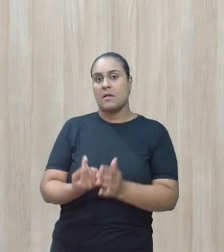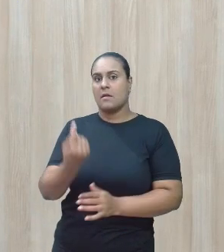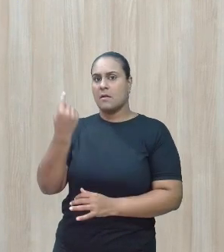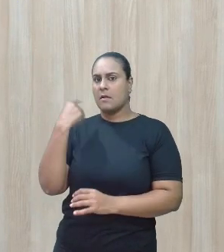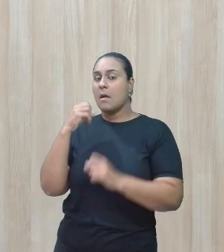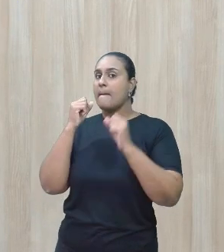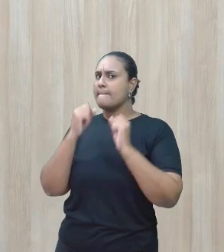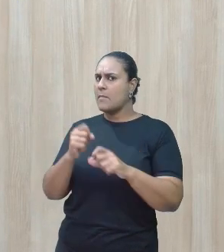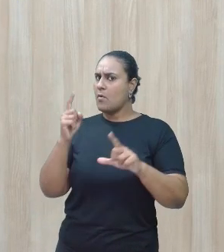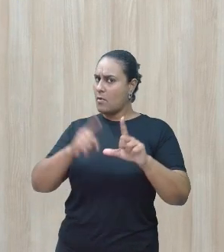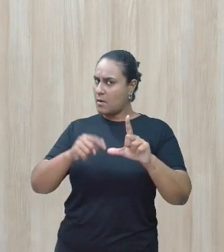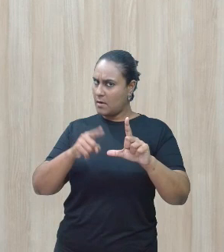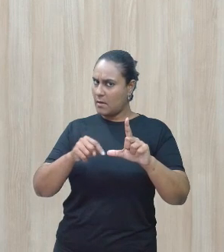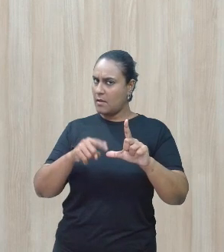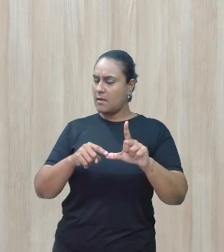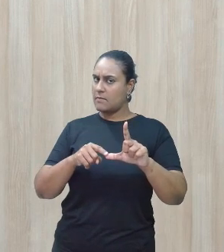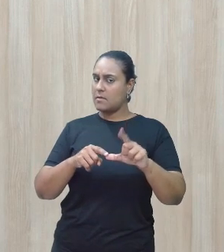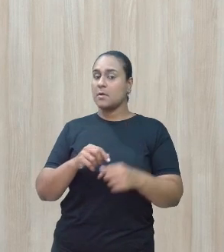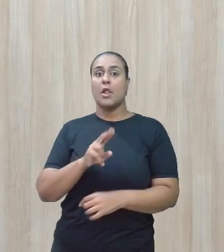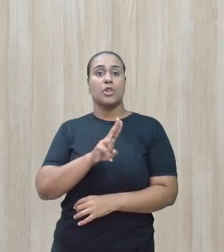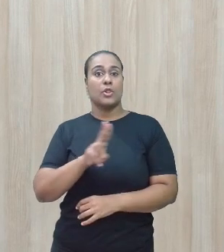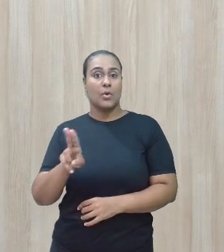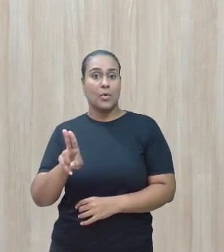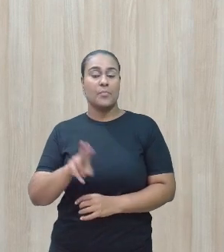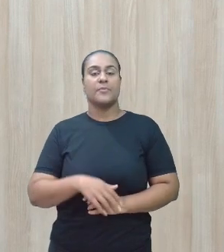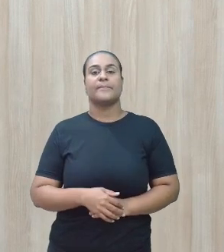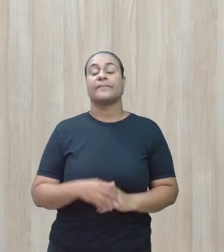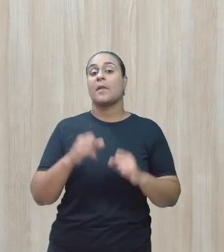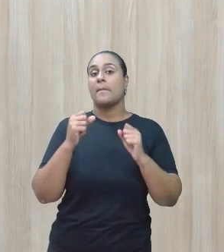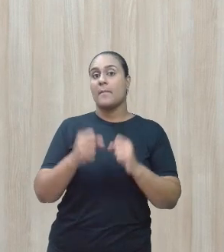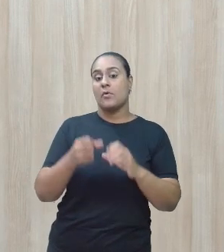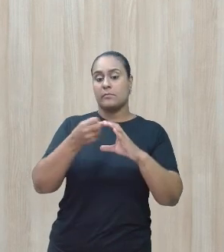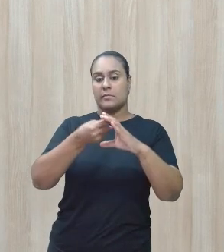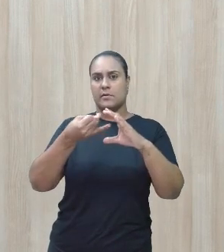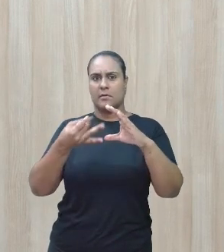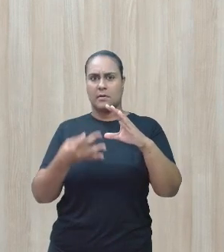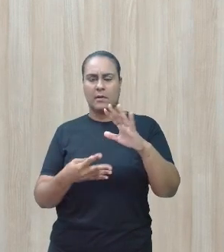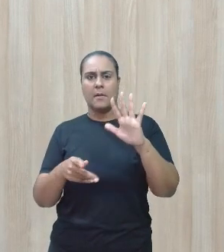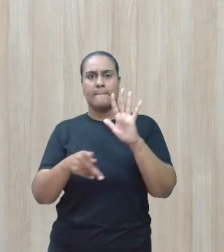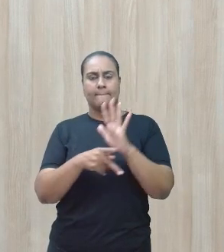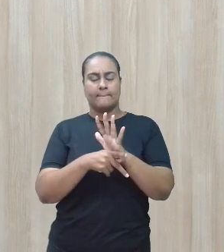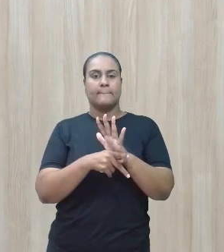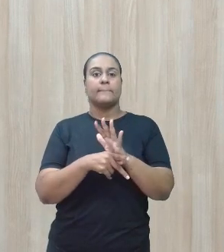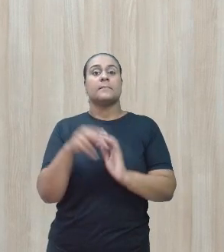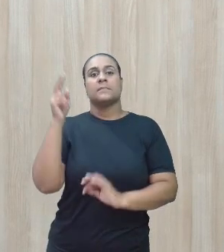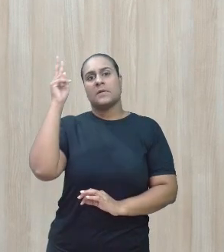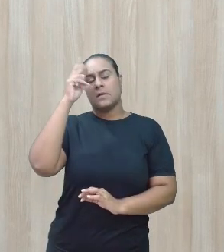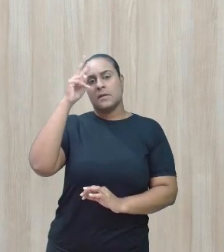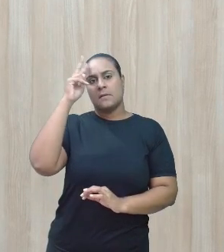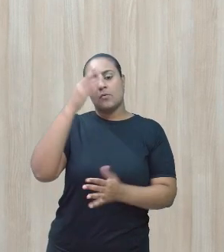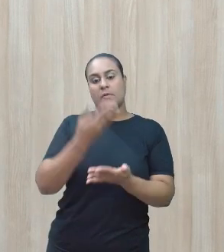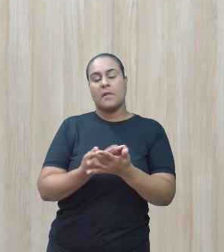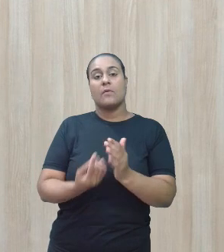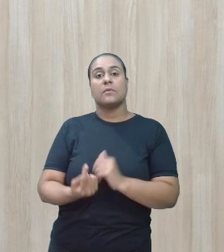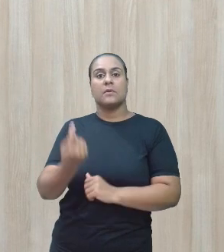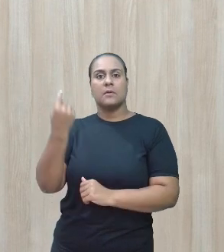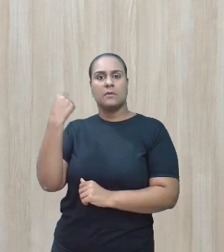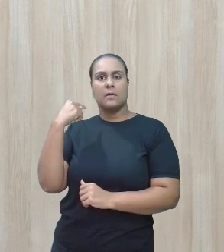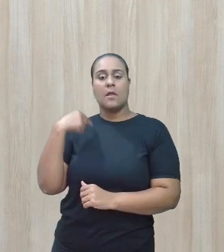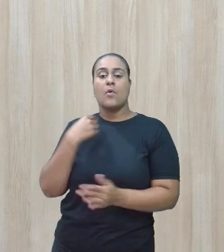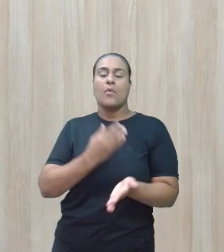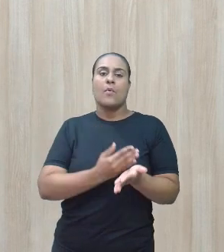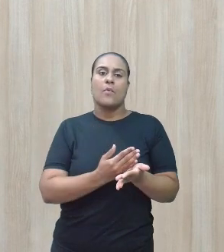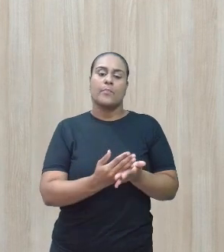ser letras, podem ser nomes, podem ser características, né? Então, lembrando o que a gente fez na aula anterior, eu